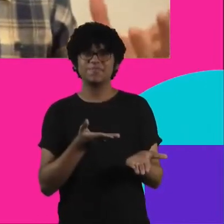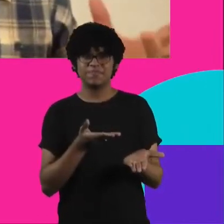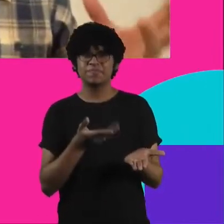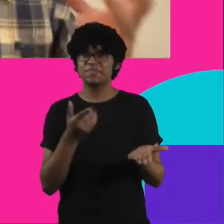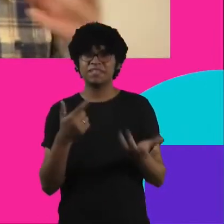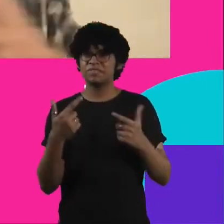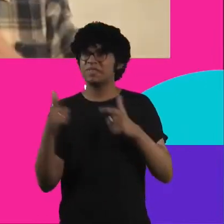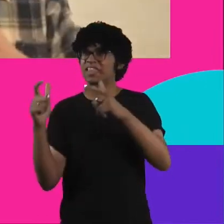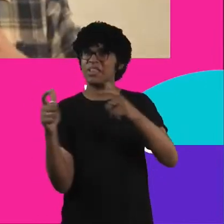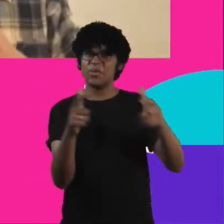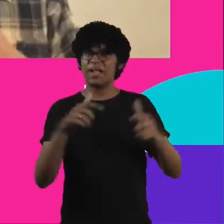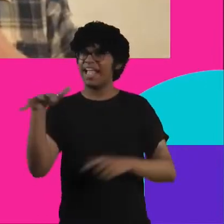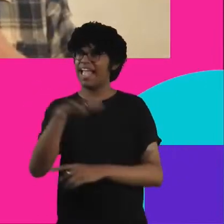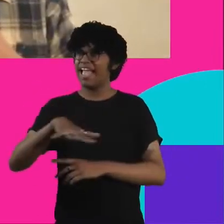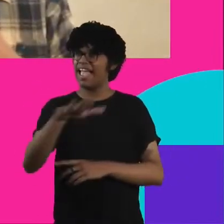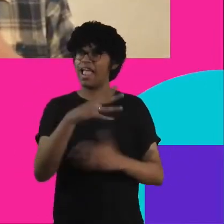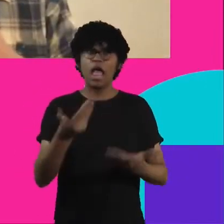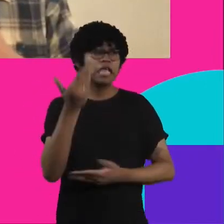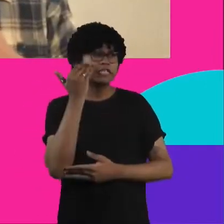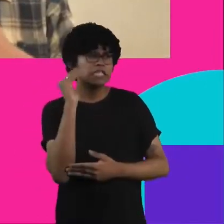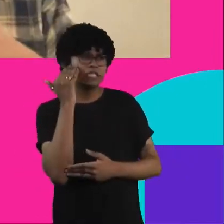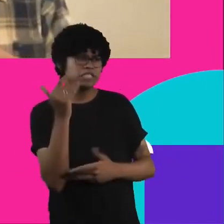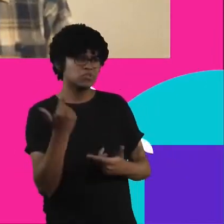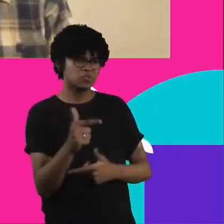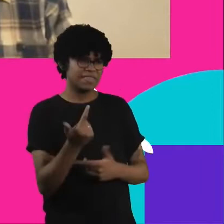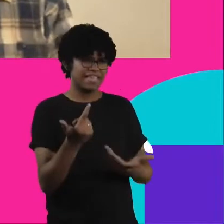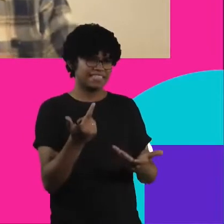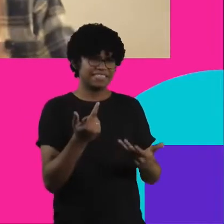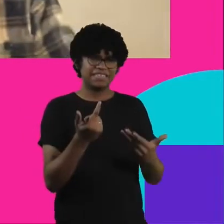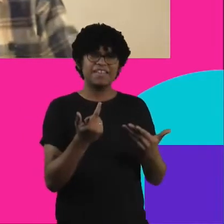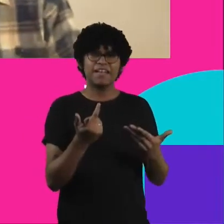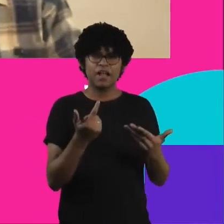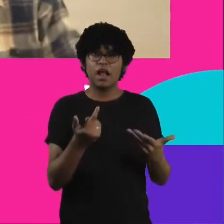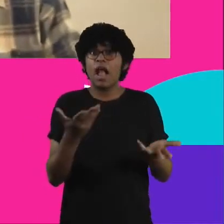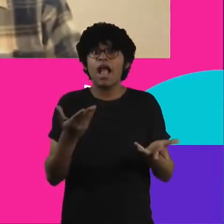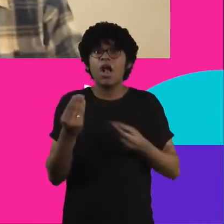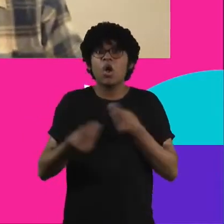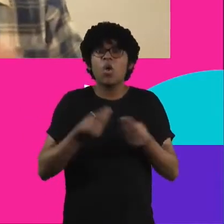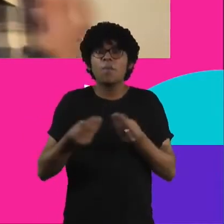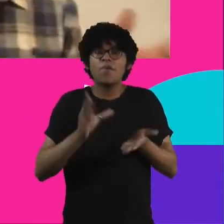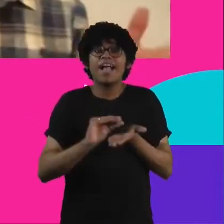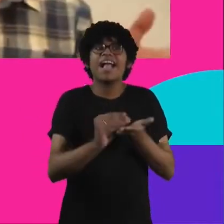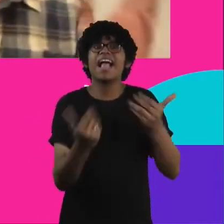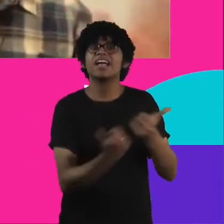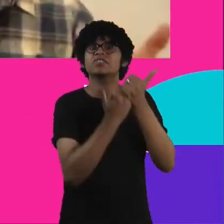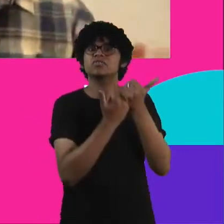de dados para o bem. Porque não havia espaço suficiente para as pessoas se